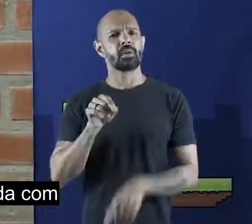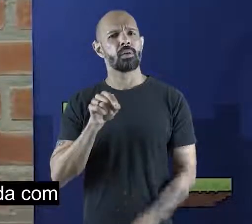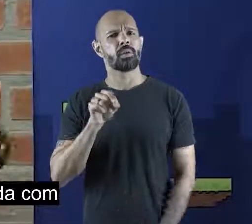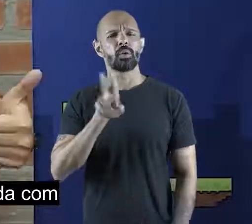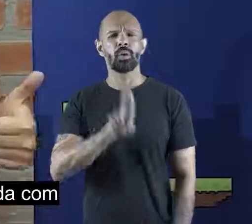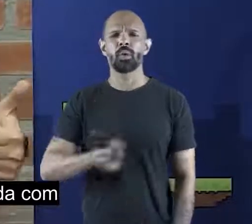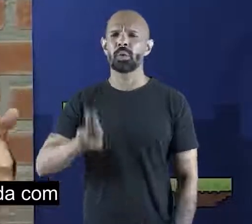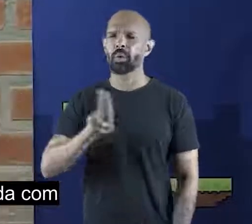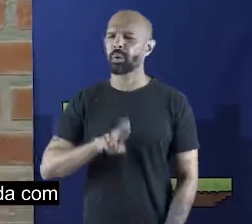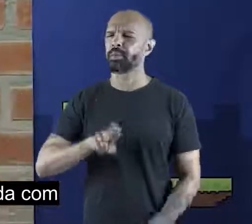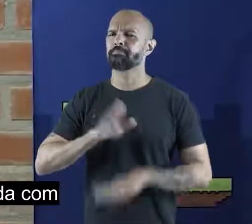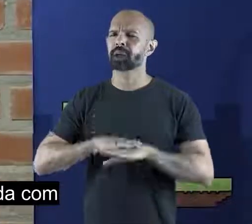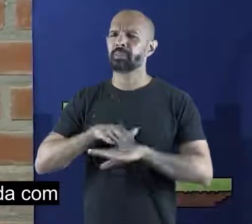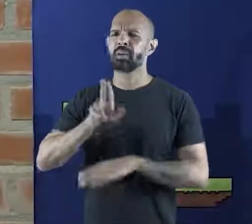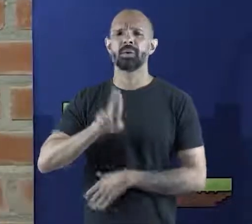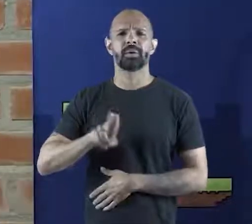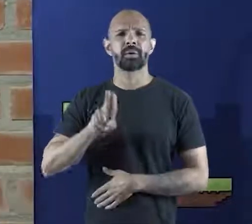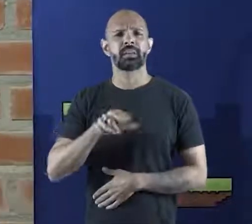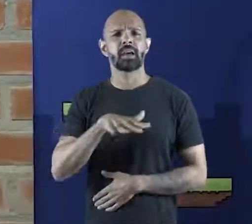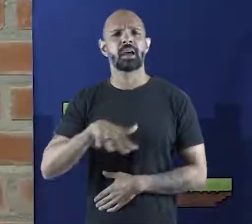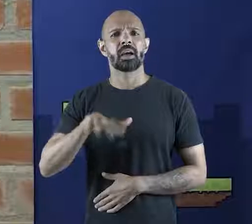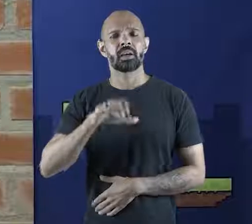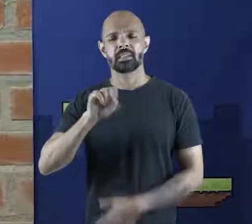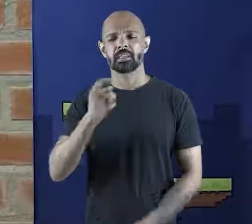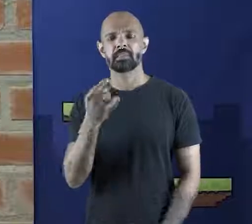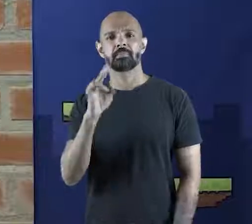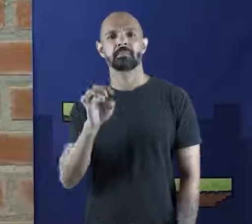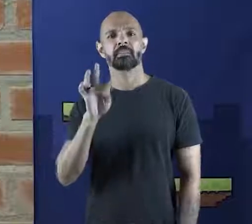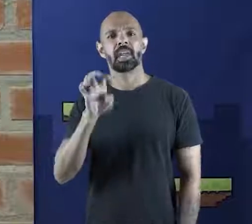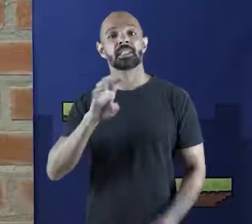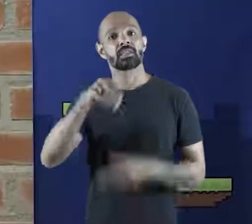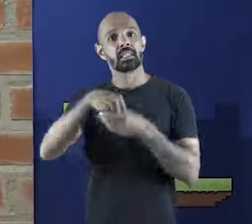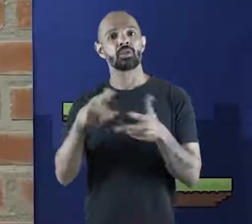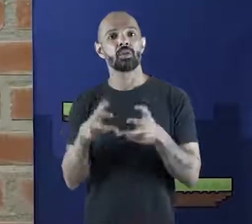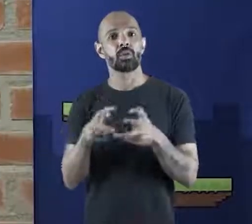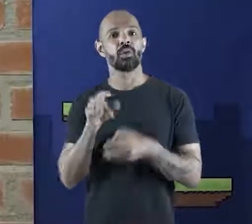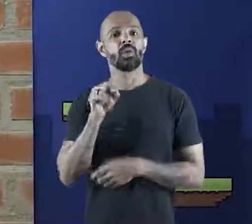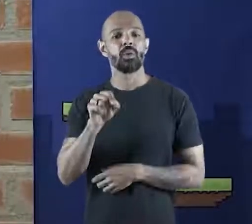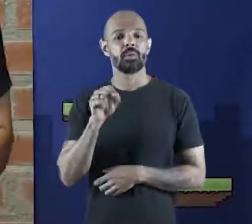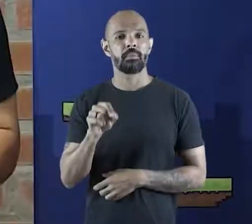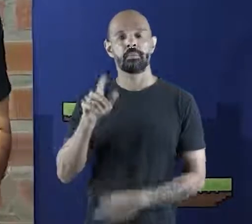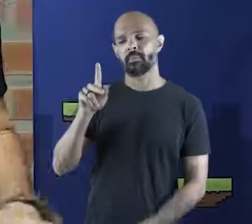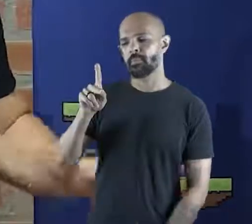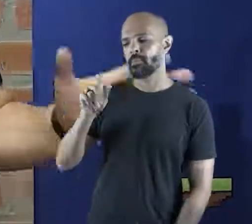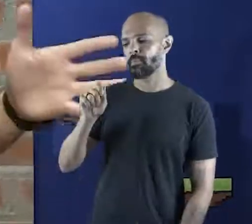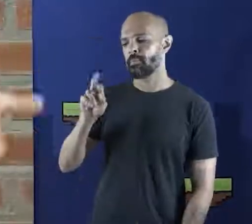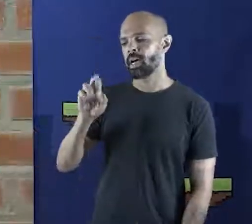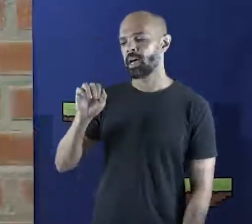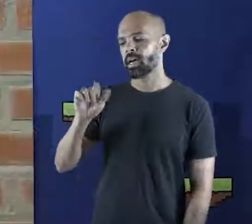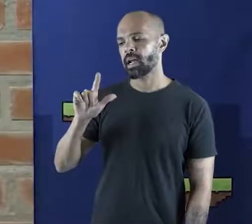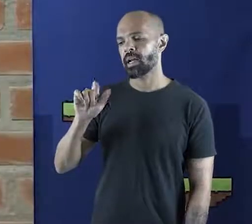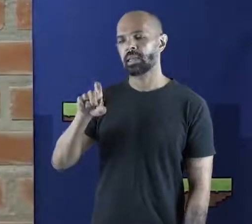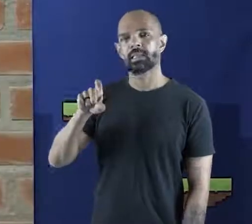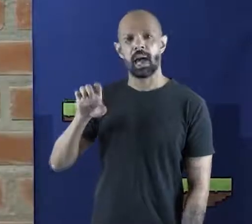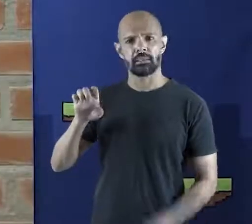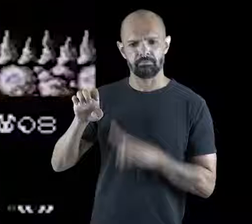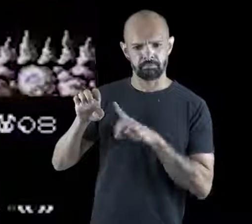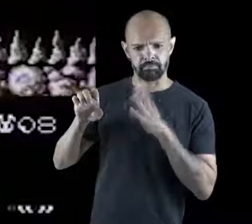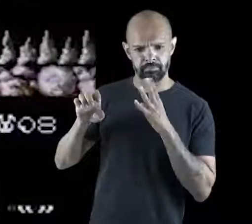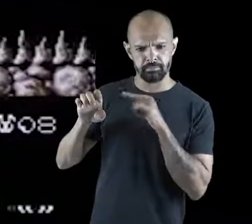muito utilizada com sprites dentro dos jogos, que são as paralaxes. Você sabe o que é a paralaxe?